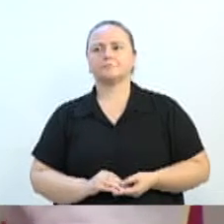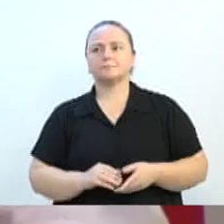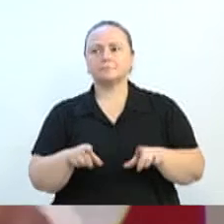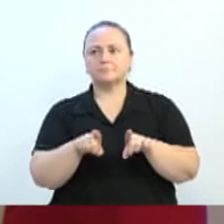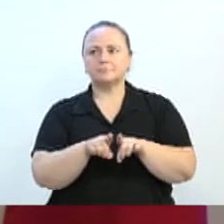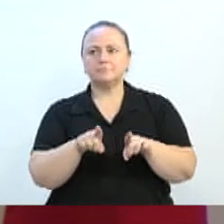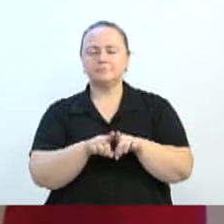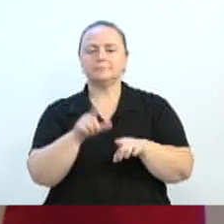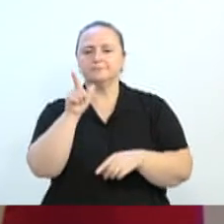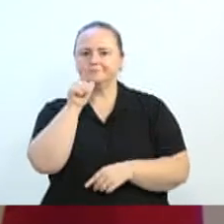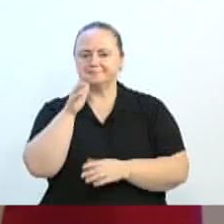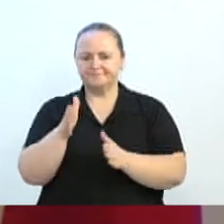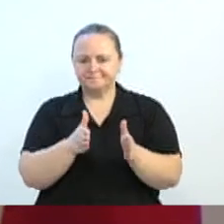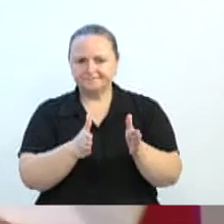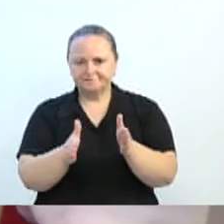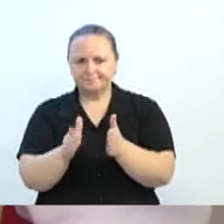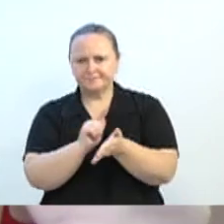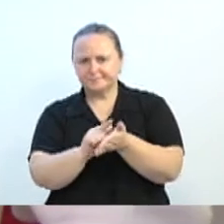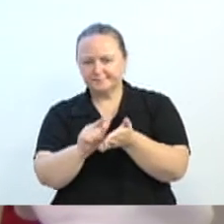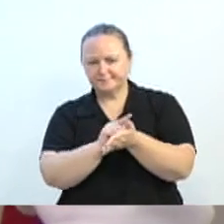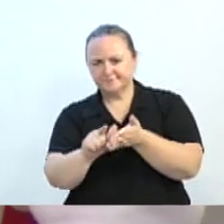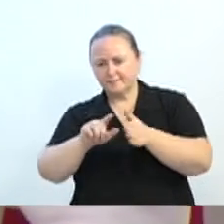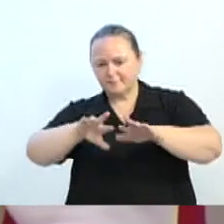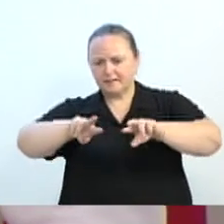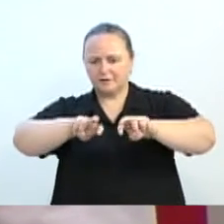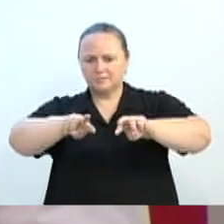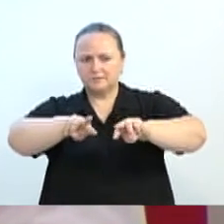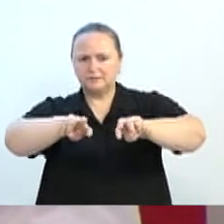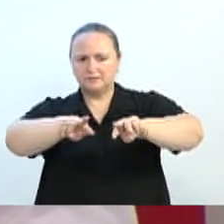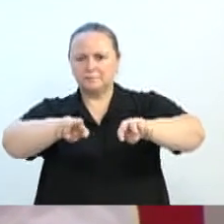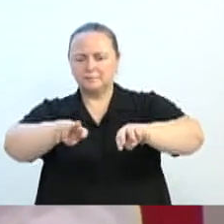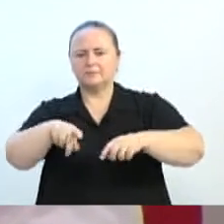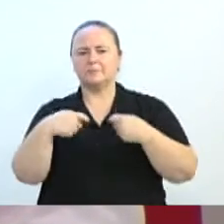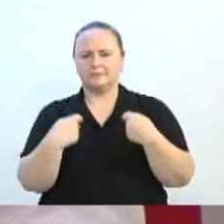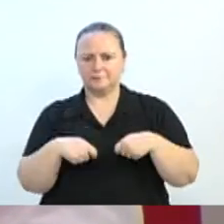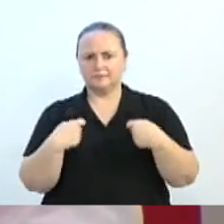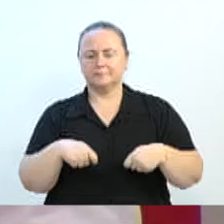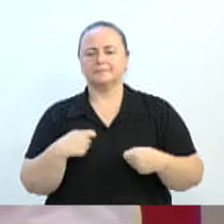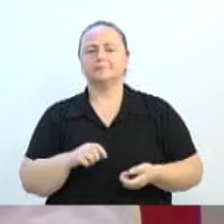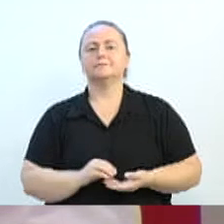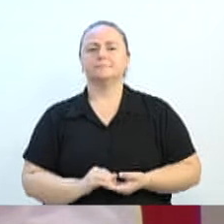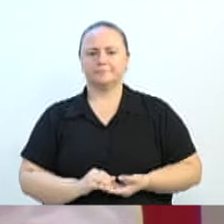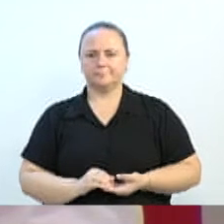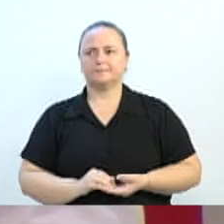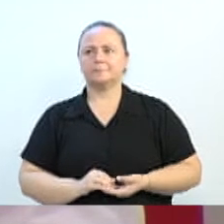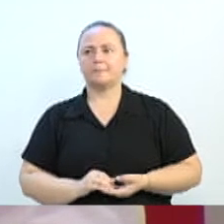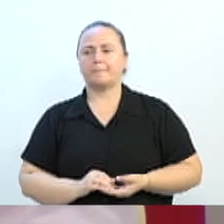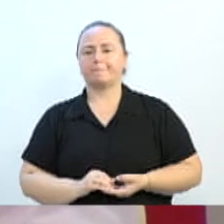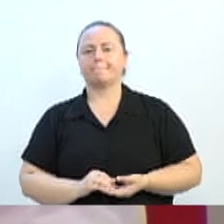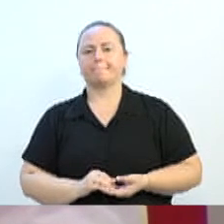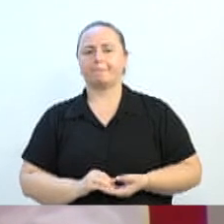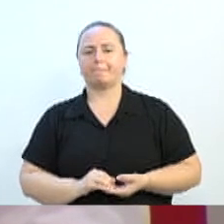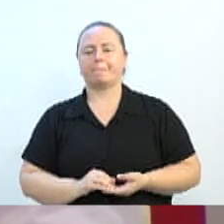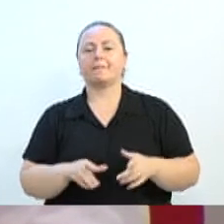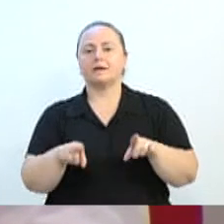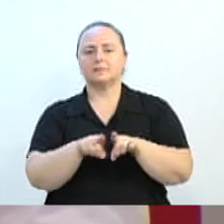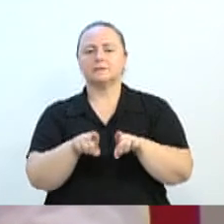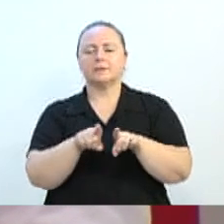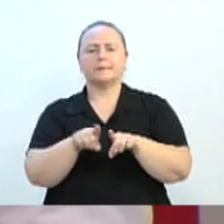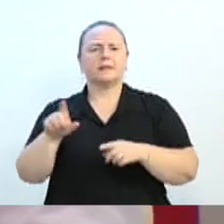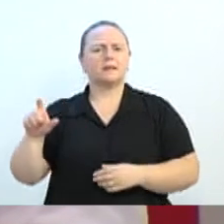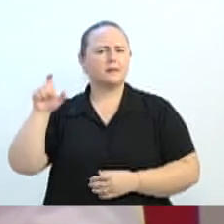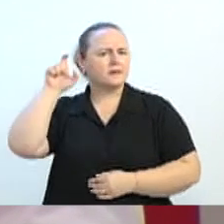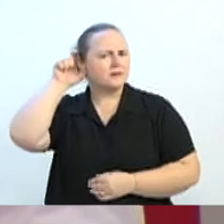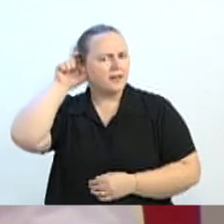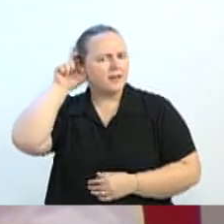do Ribeirão que fizemos também o pedido é para limpar o sensorial Ribeirão também o senhor Vereador iremos montar o